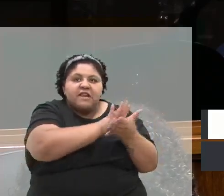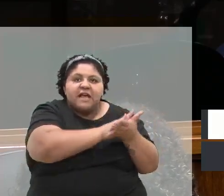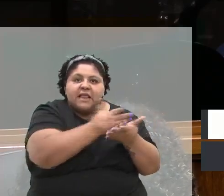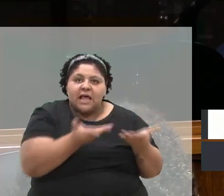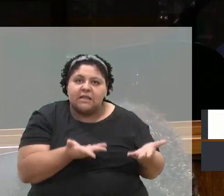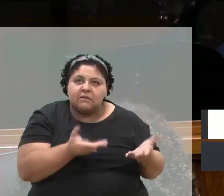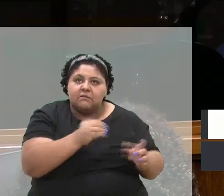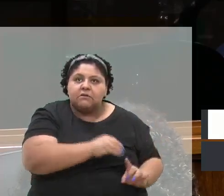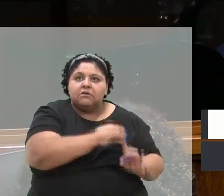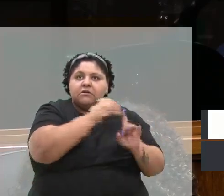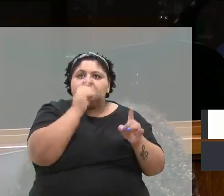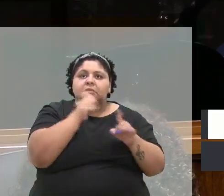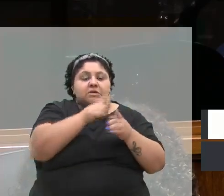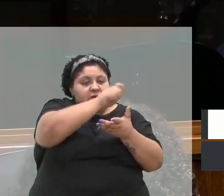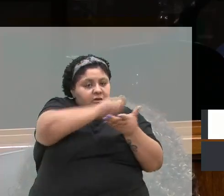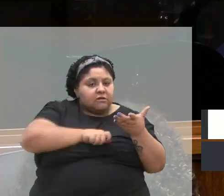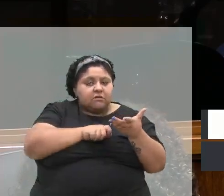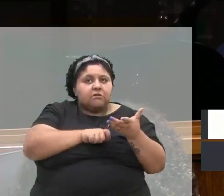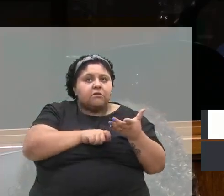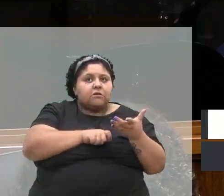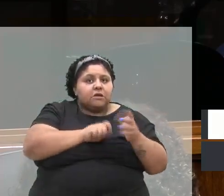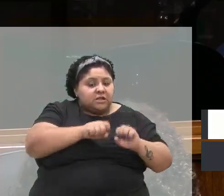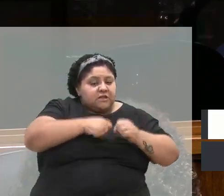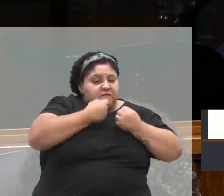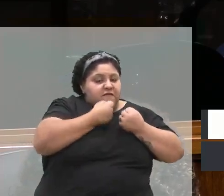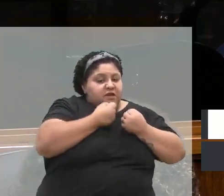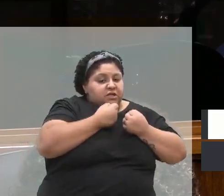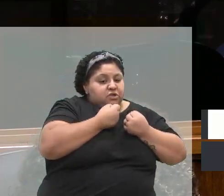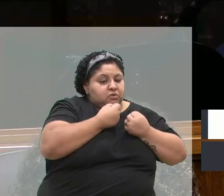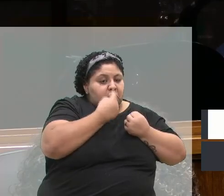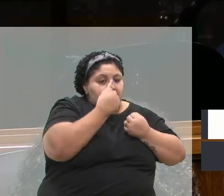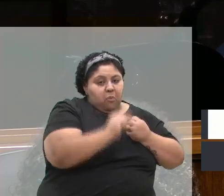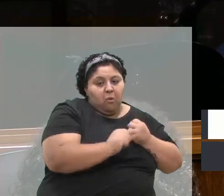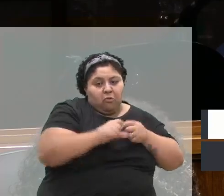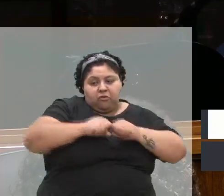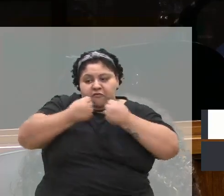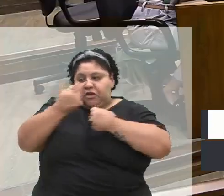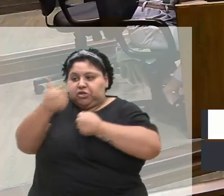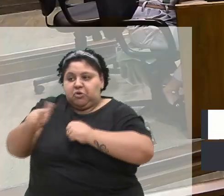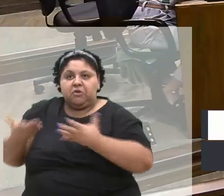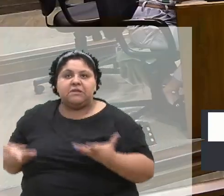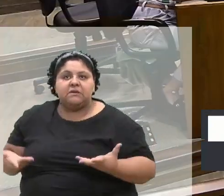principalmente por quem assina, que ora defende uma coisa e ora defende outra. Obrigado, presidente.